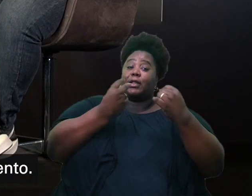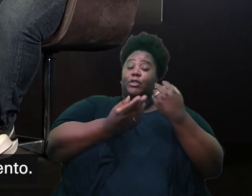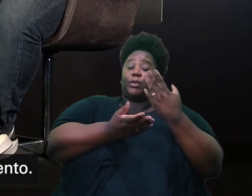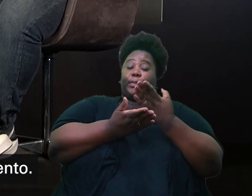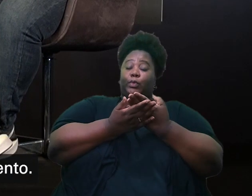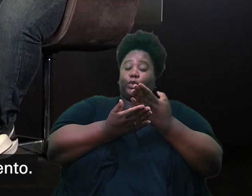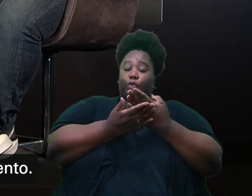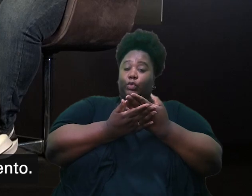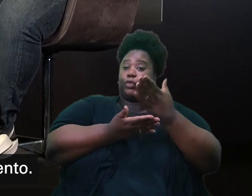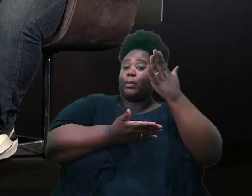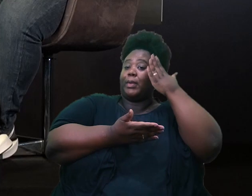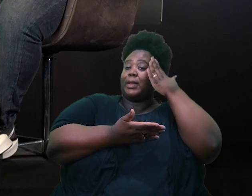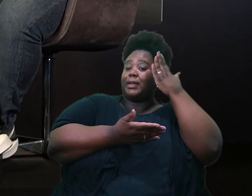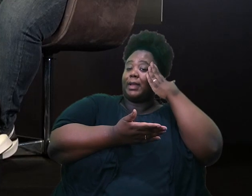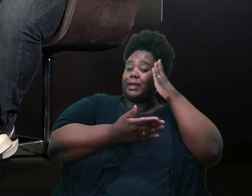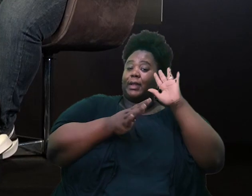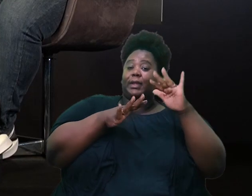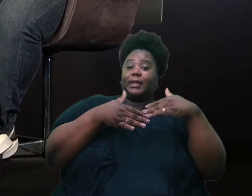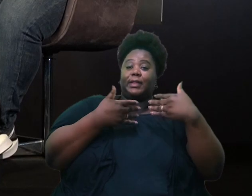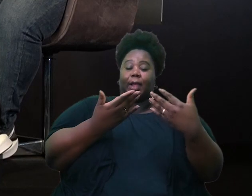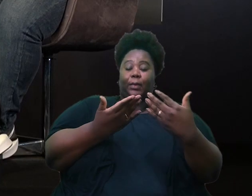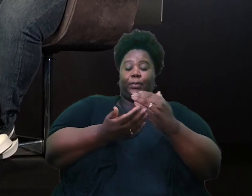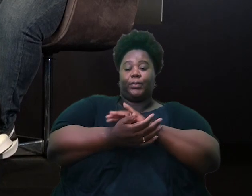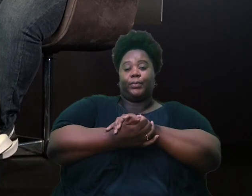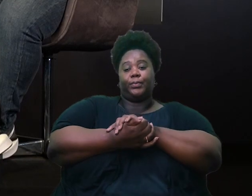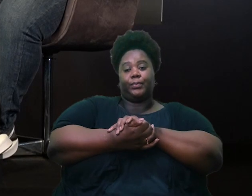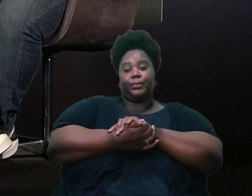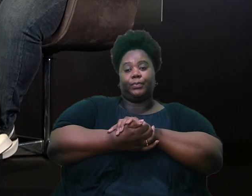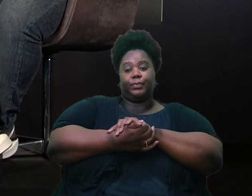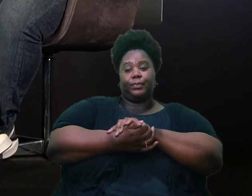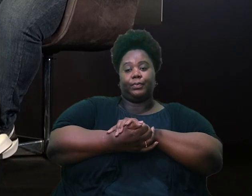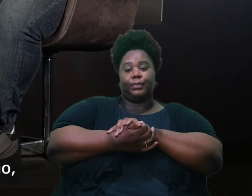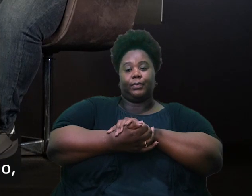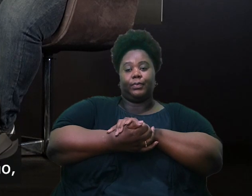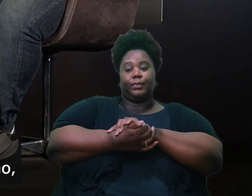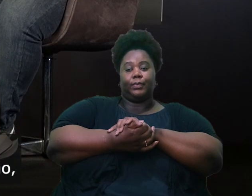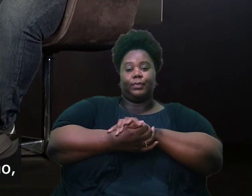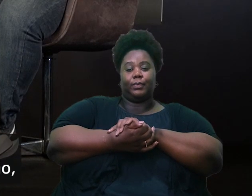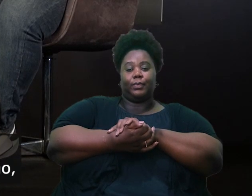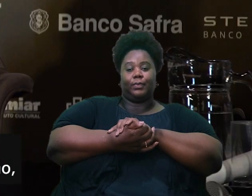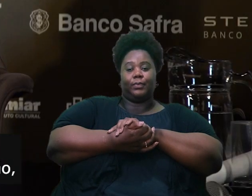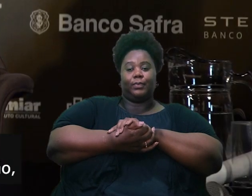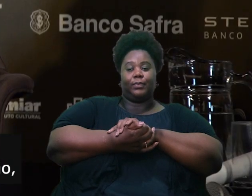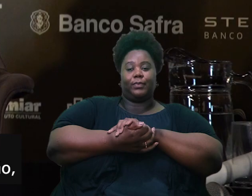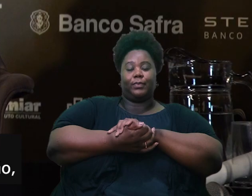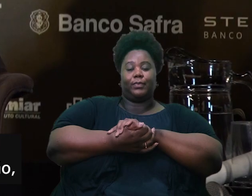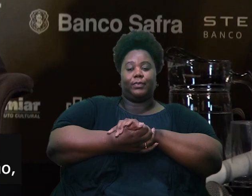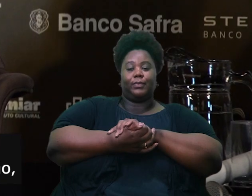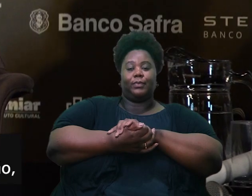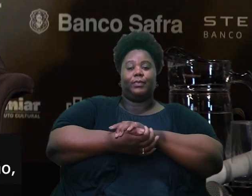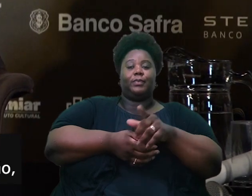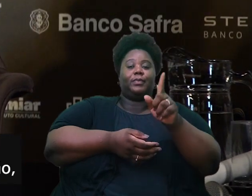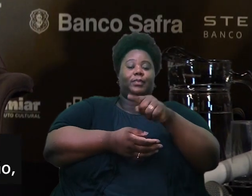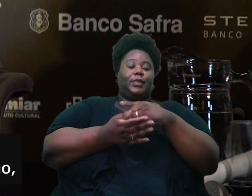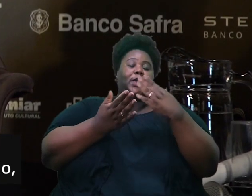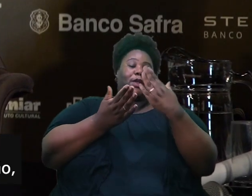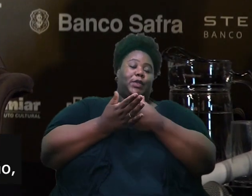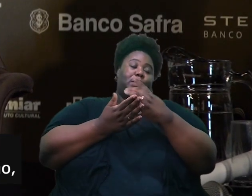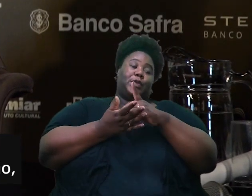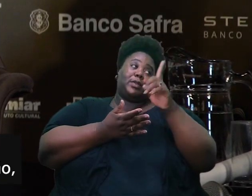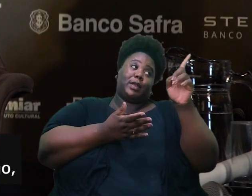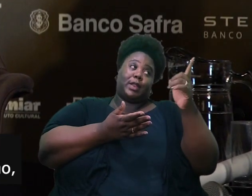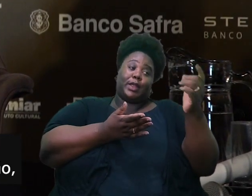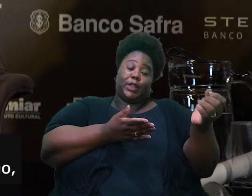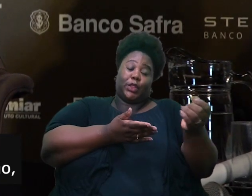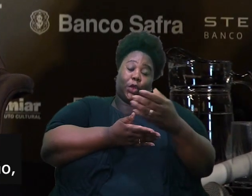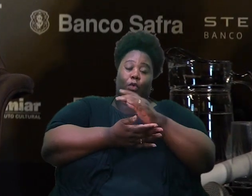entendimento. Então, propaganda, né, gente? Olha aí. Nascendo em Sombras, quem quiser adquirir, ó, a nova